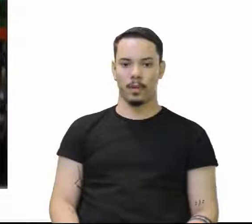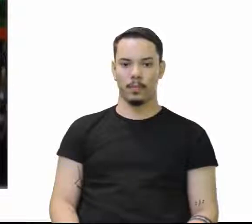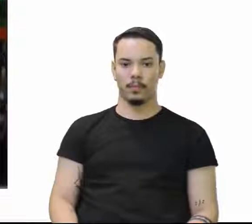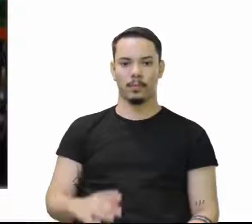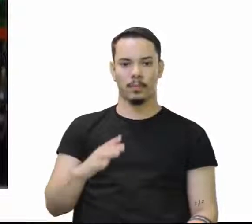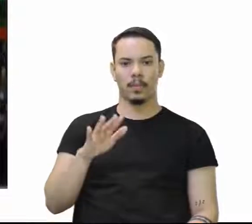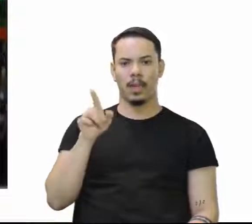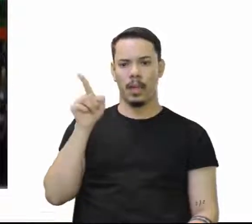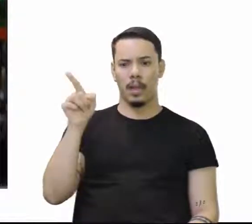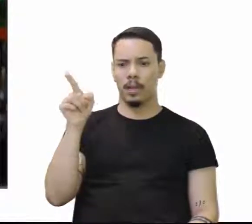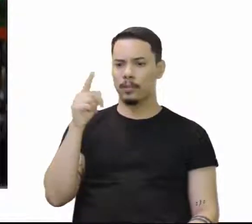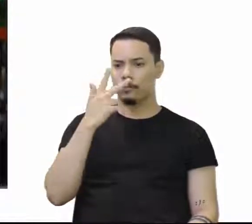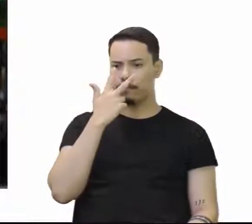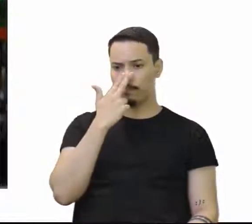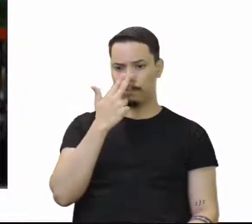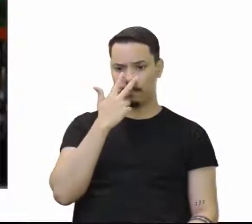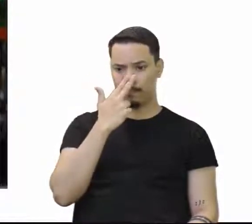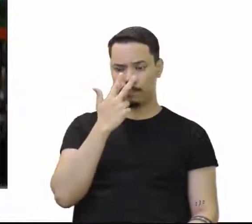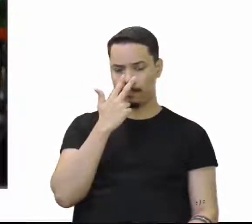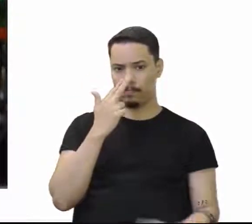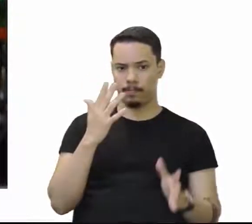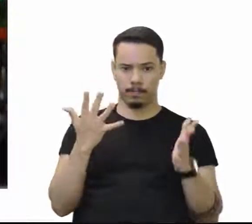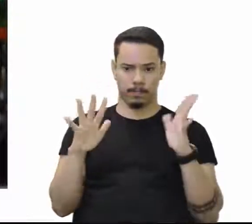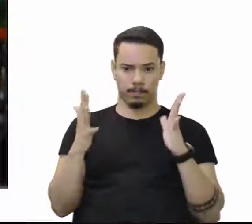Aí deve ser...